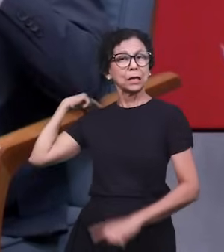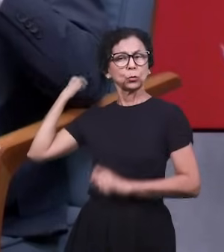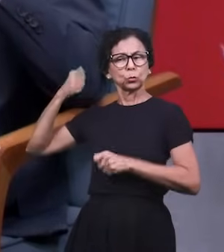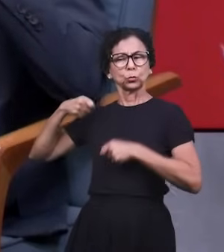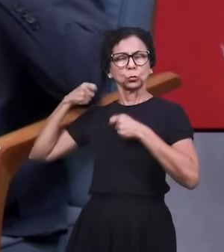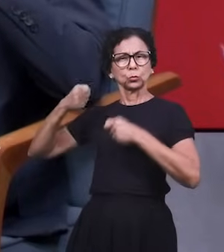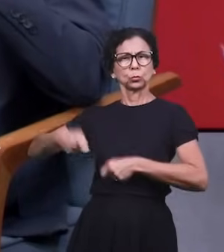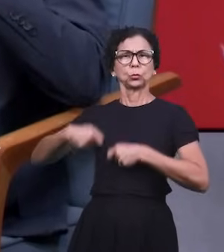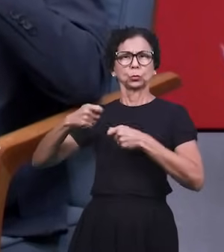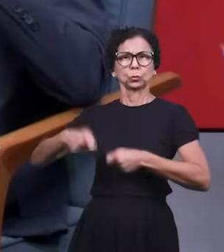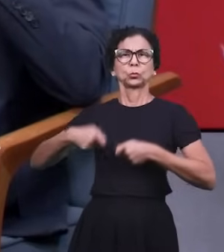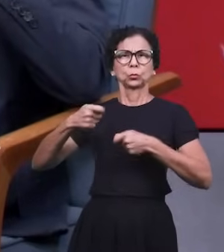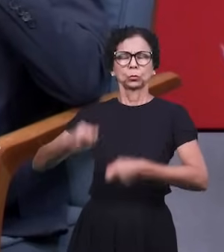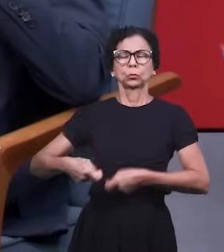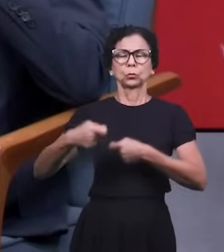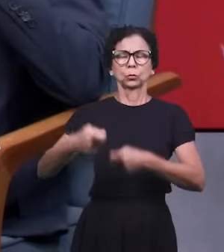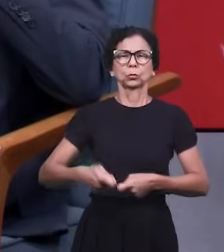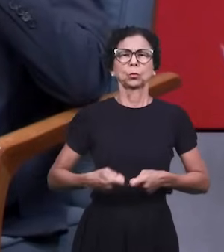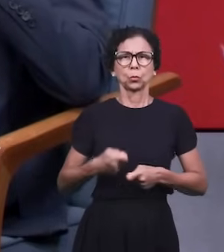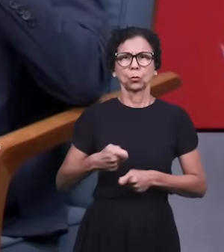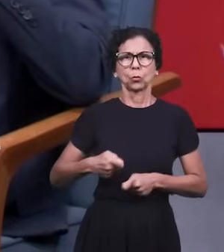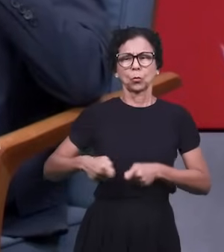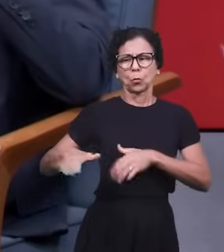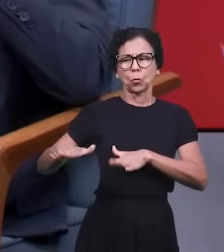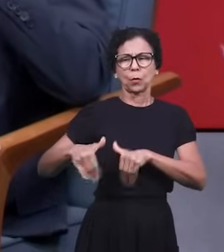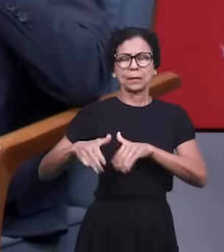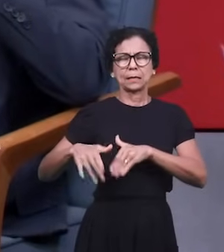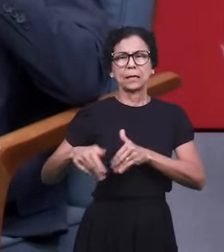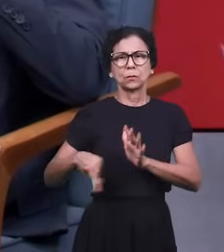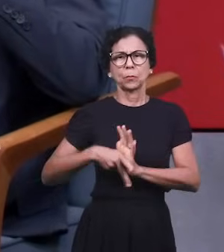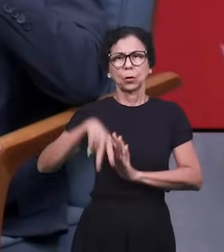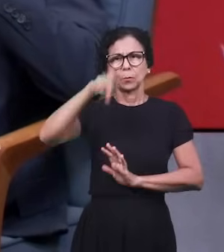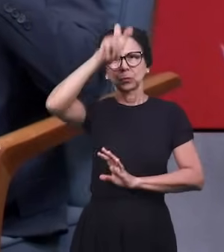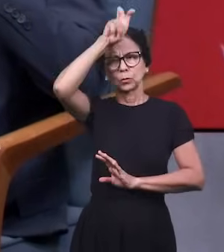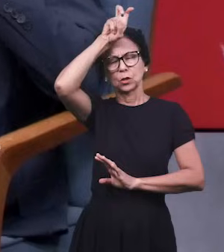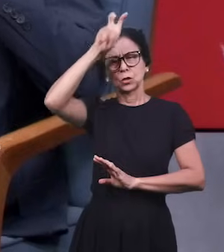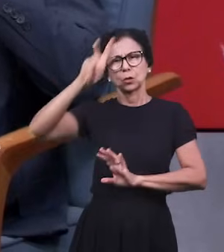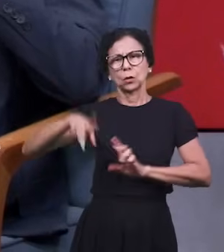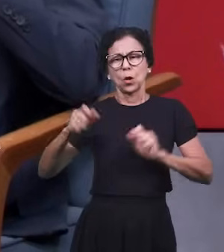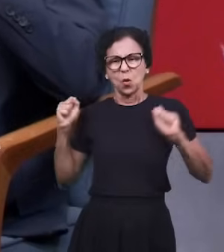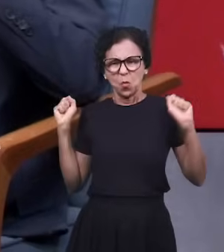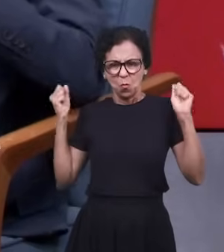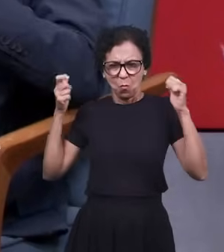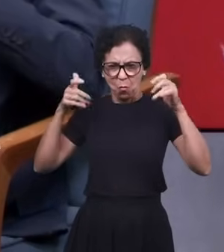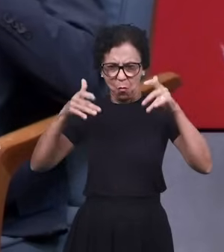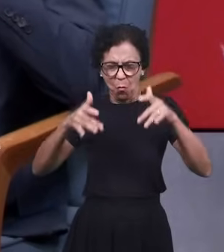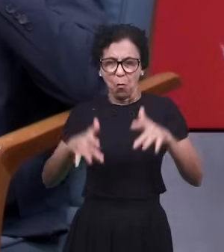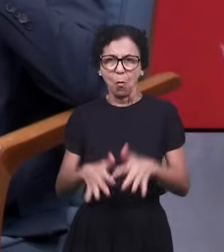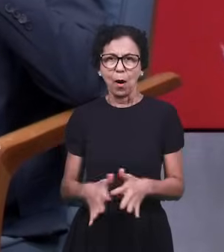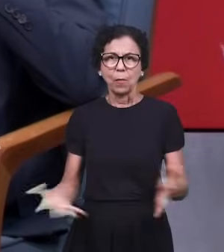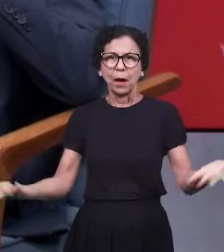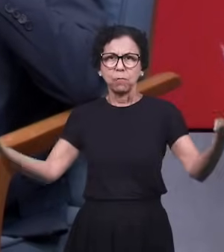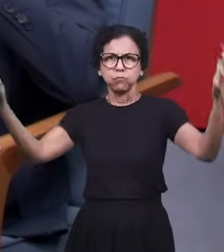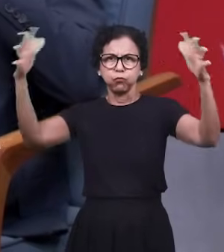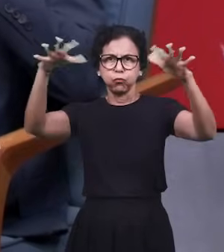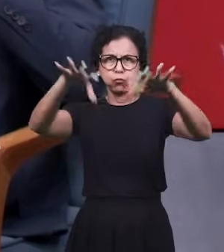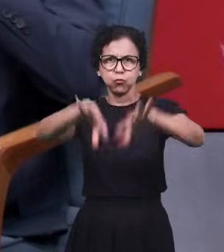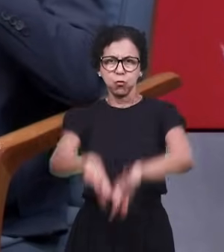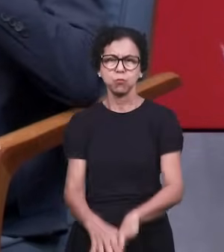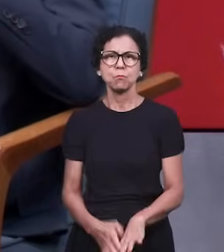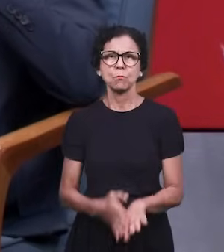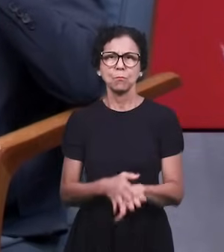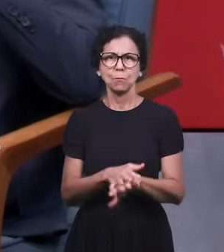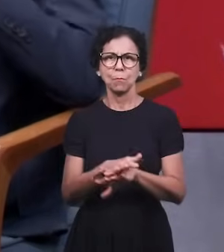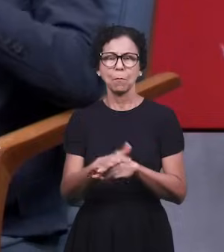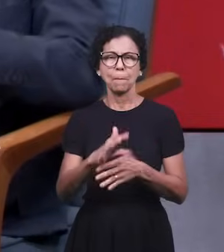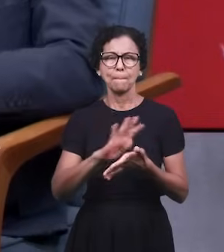Aquela travessia ele tem um significado importante para a igreja, esse momento da saída, né?